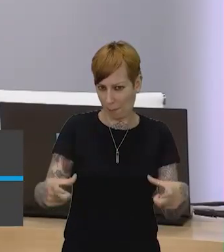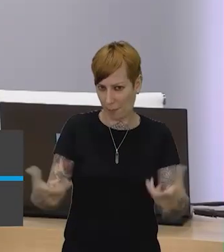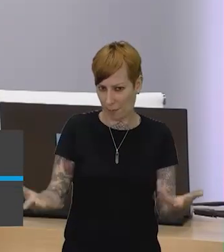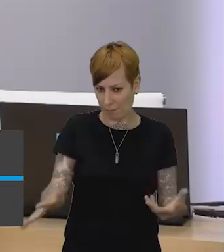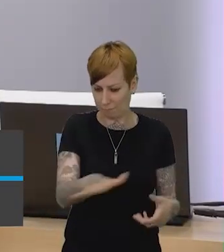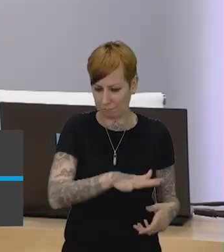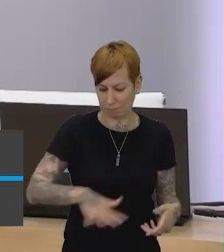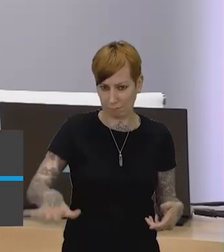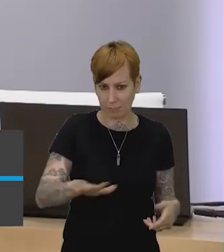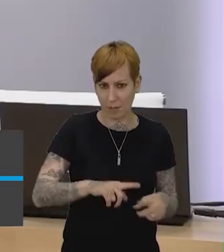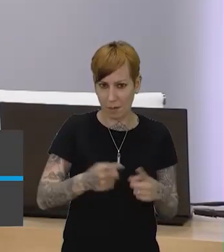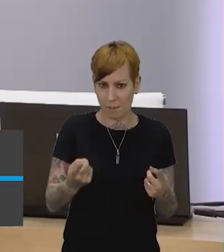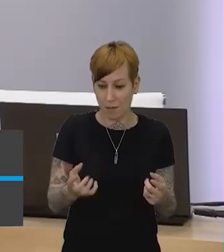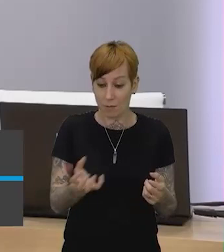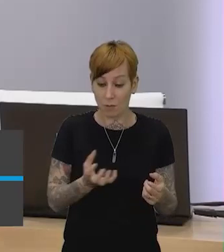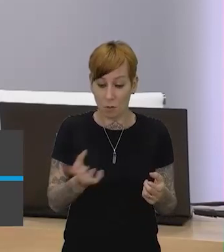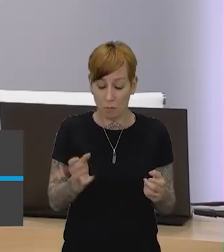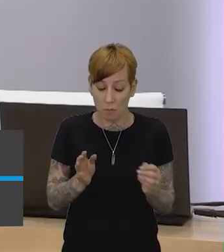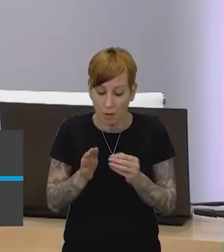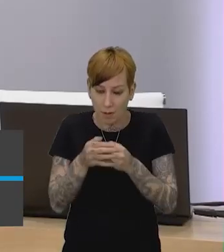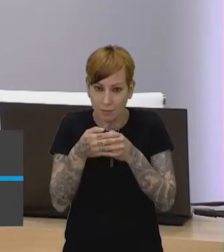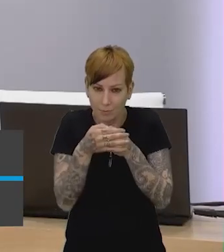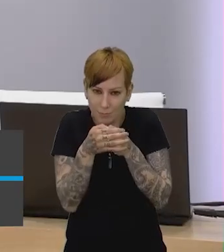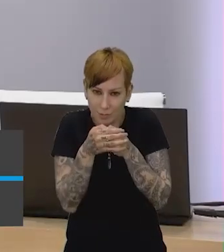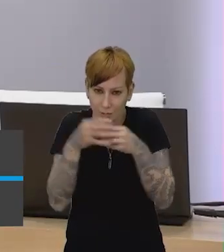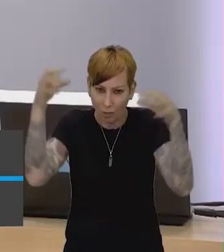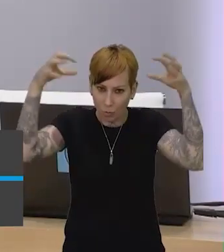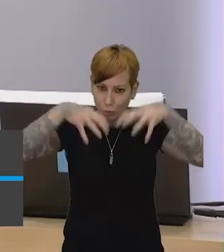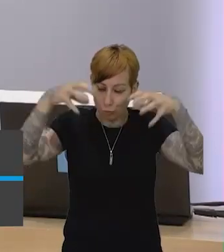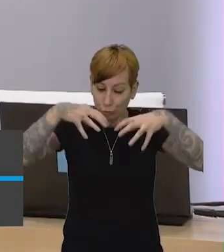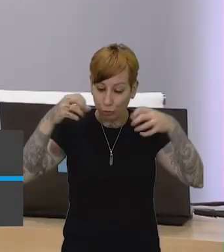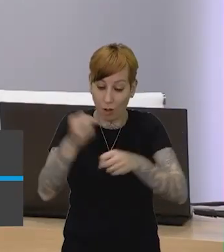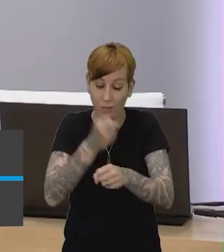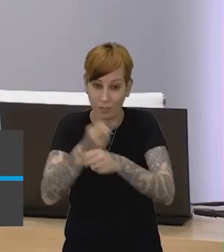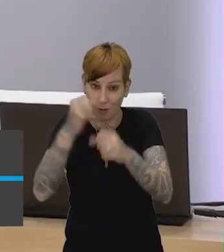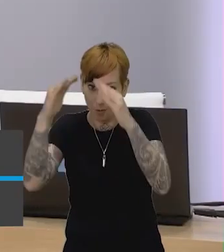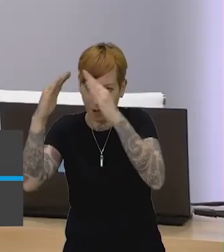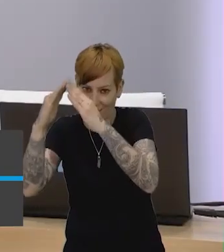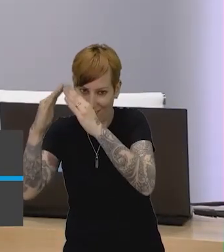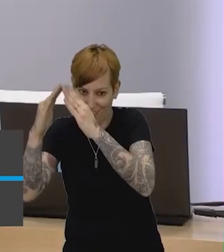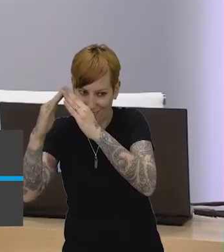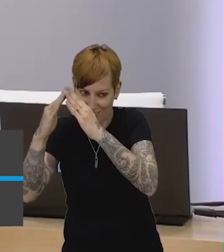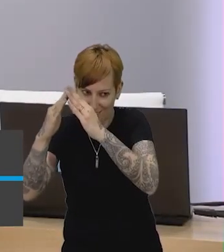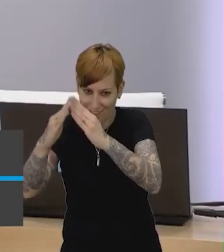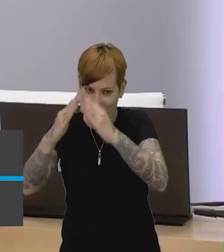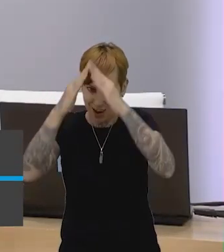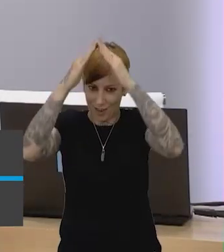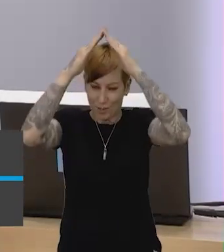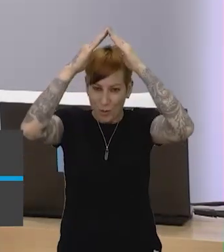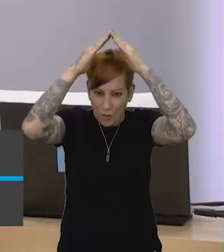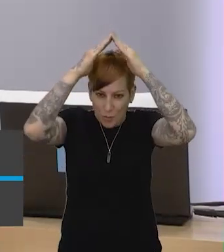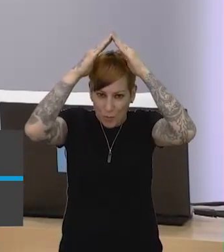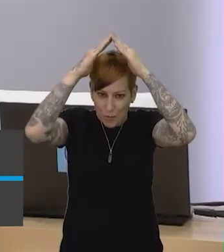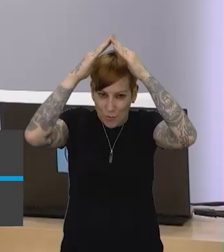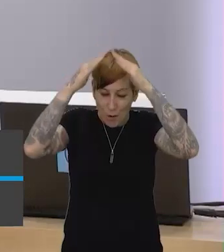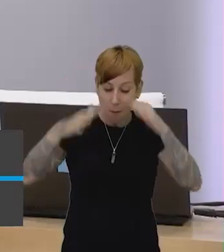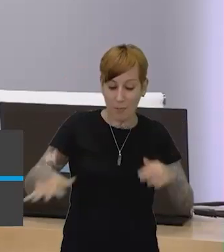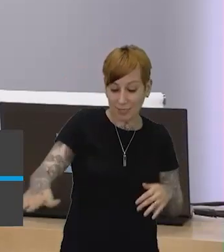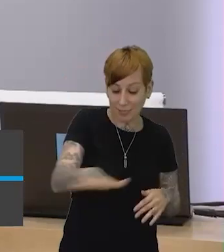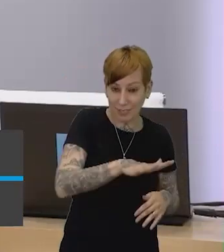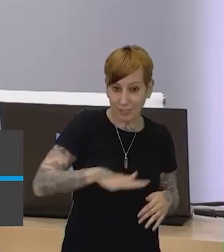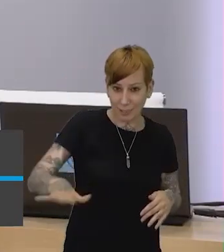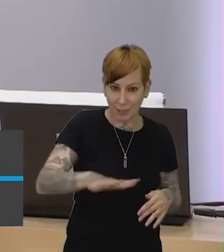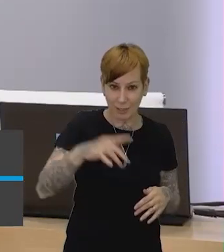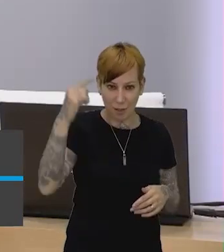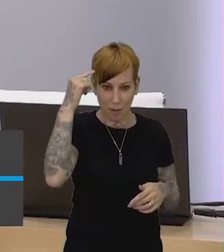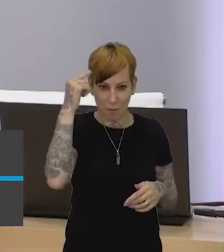queria um lugar para me esconder da chuva. Então, fui lá e construí uma casa. Só que acontece, esse território vai fazer com que eu